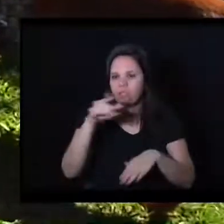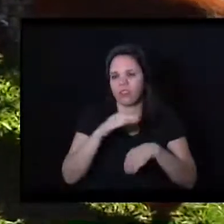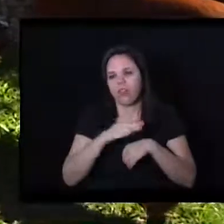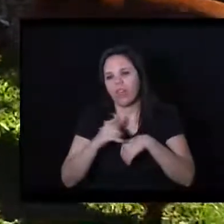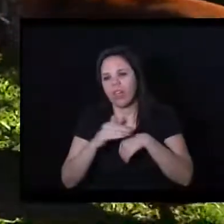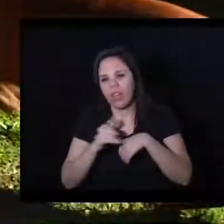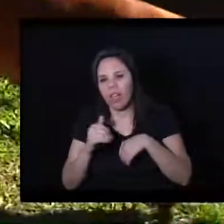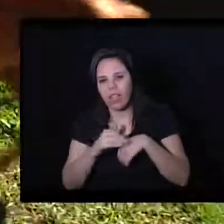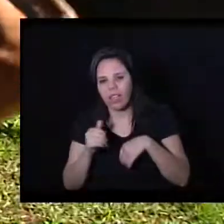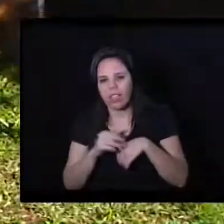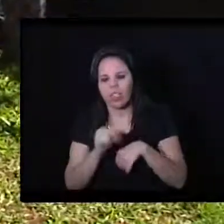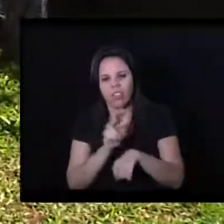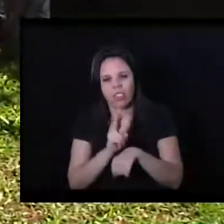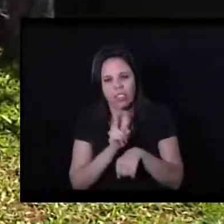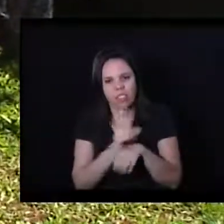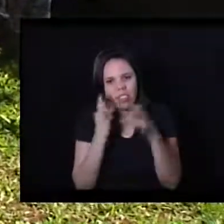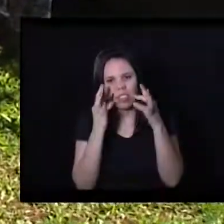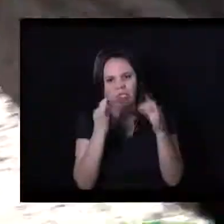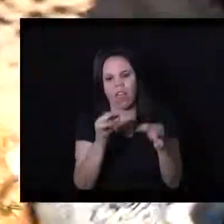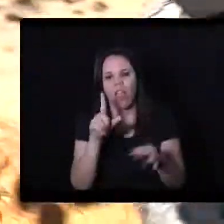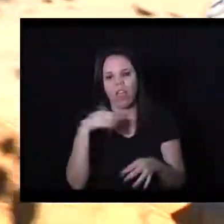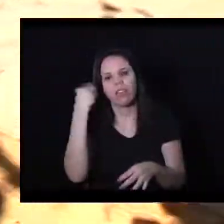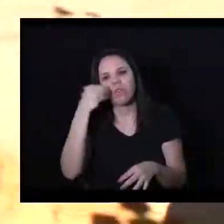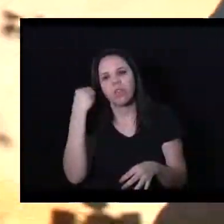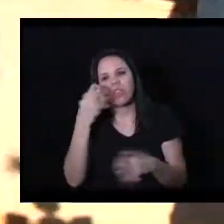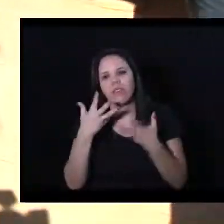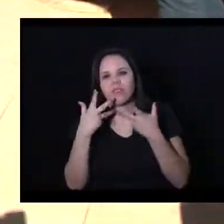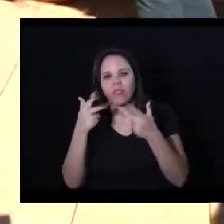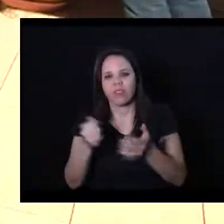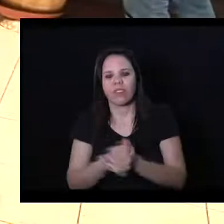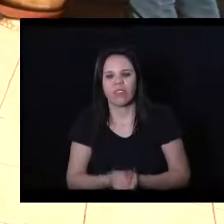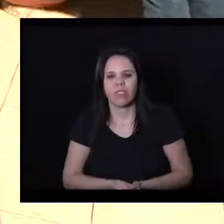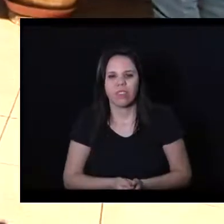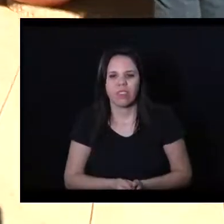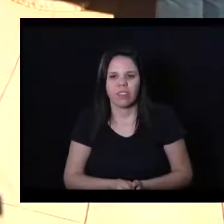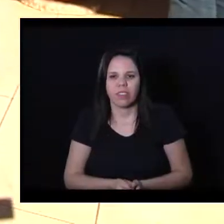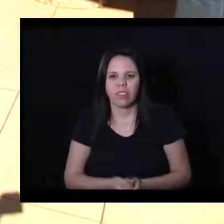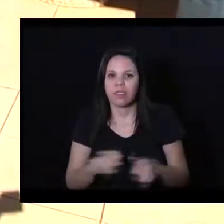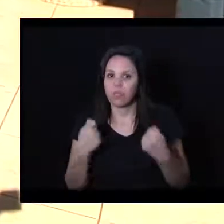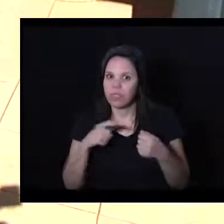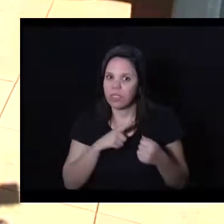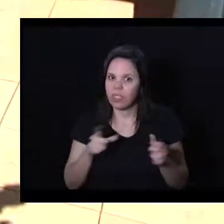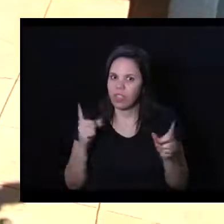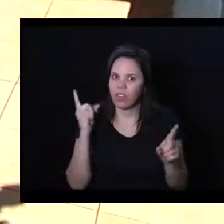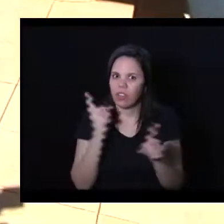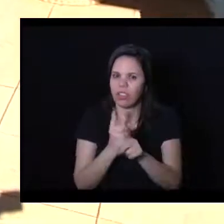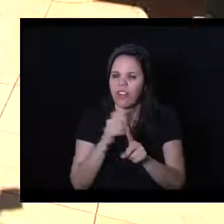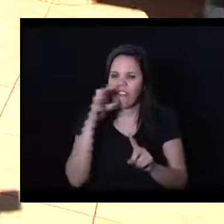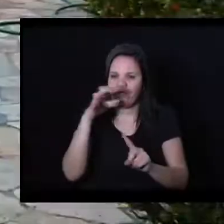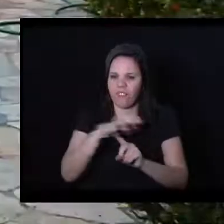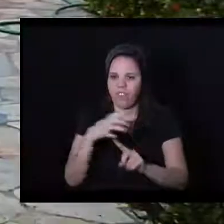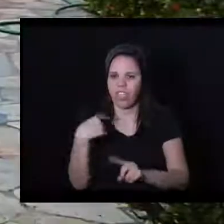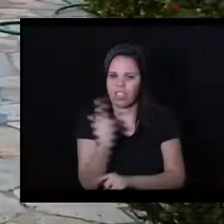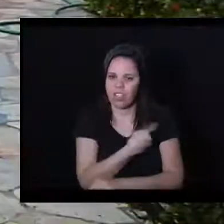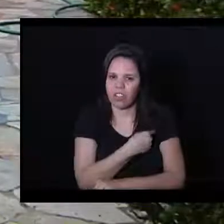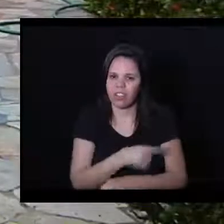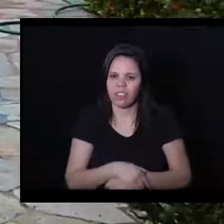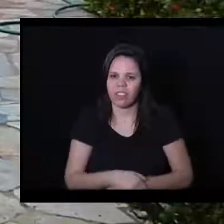olhar, do seu cuidado. Eu acho que é uma experiência maravilhosa. Você precisa ver uma feira nossa, a gente fica assim em